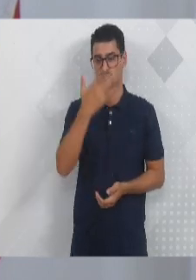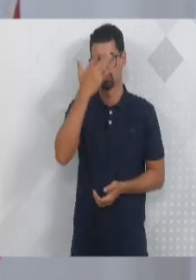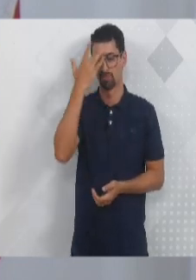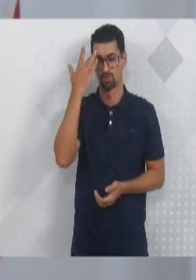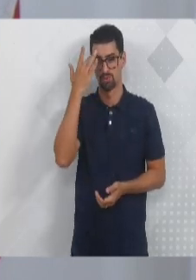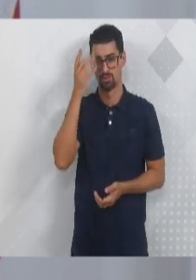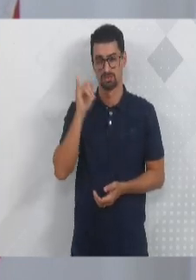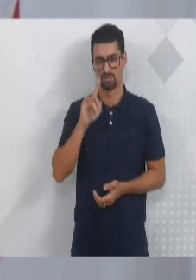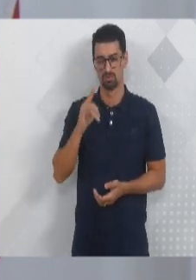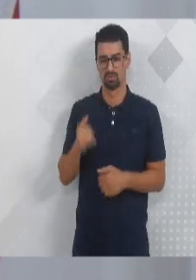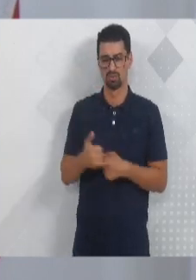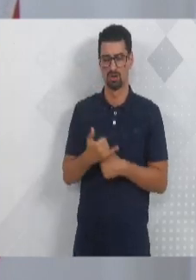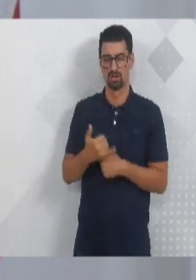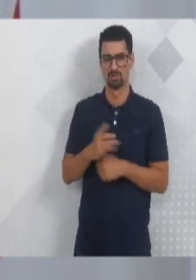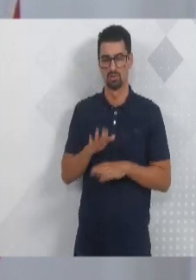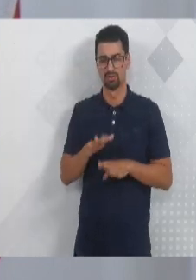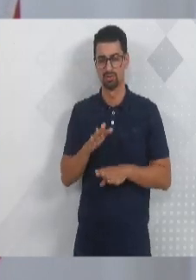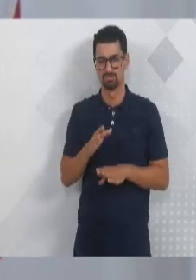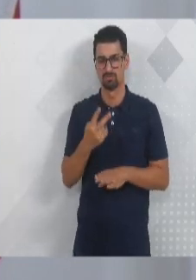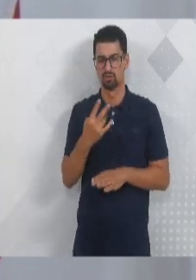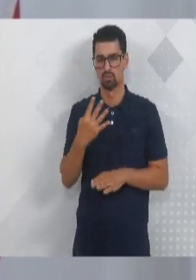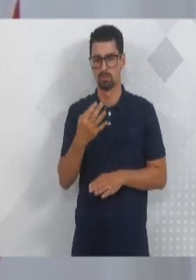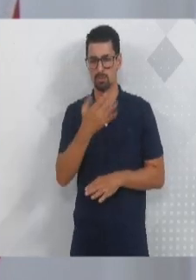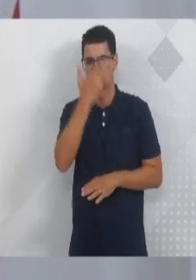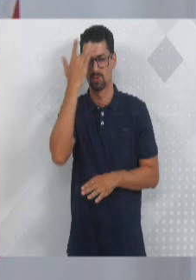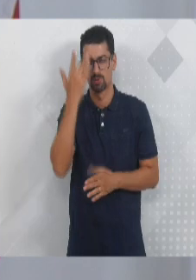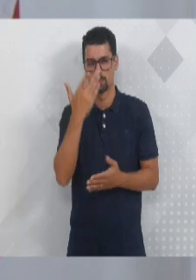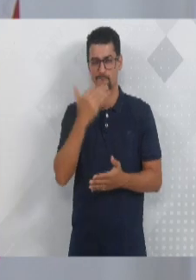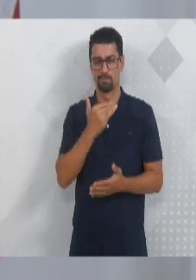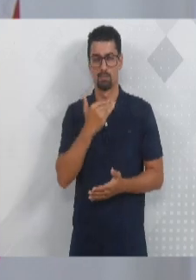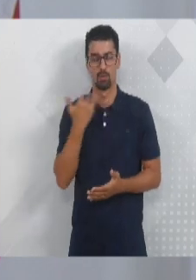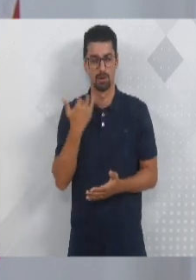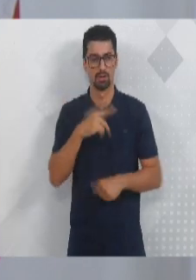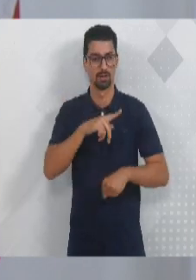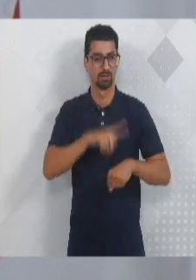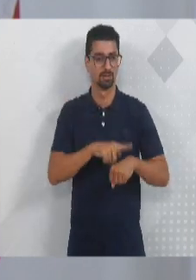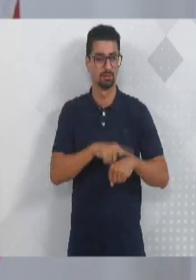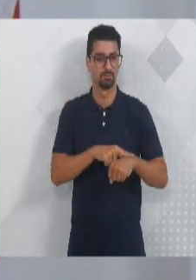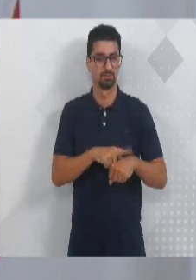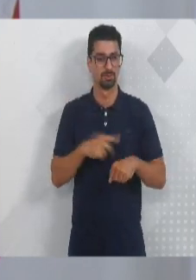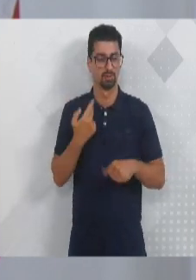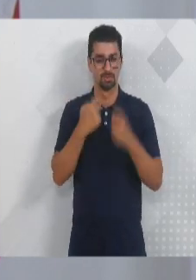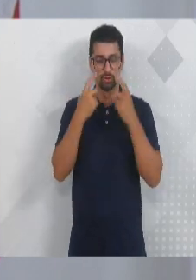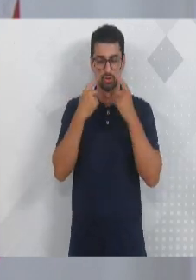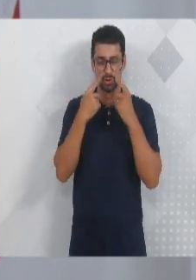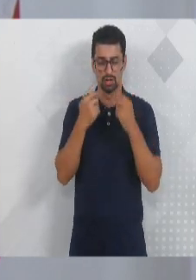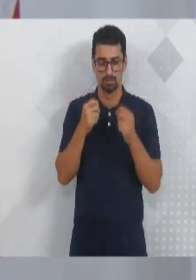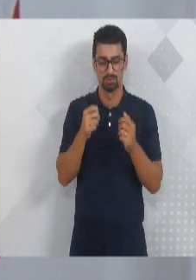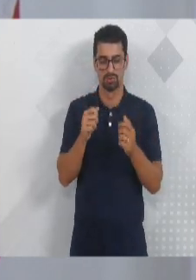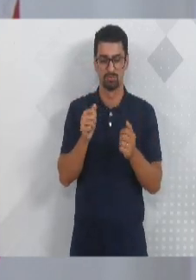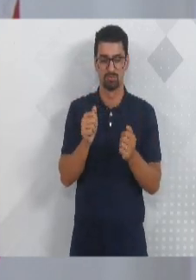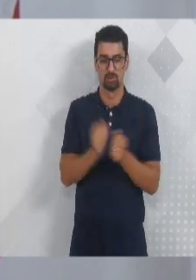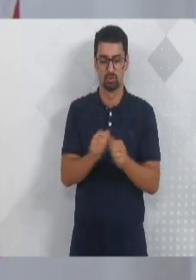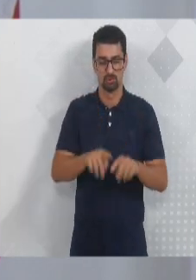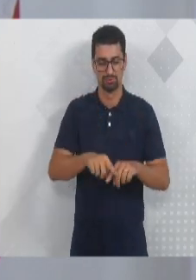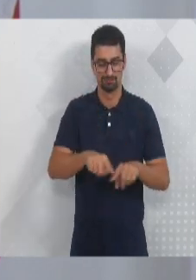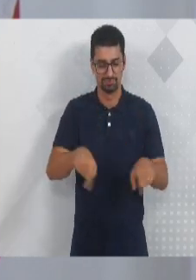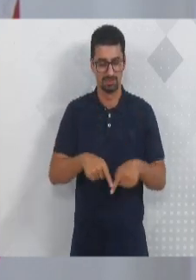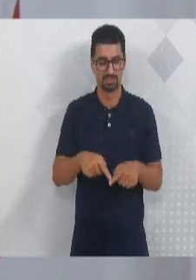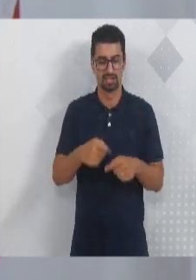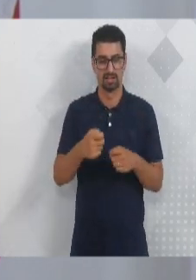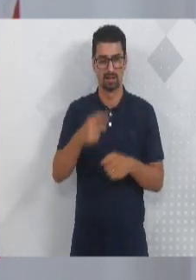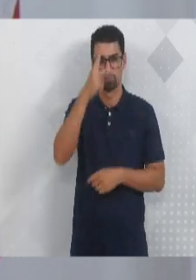falha a memória onde nós chegamos a chorar no gabinete do prefeito todo mundo se